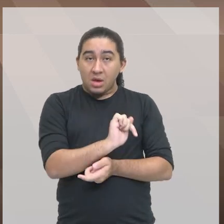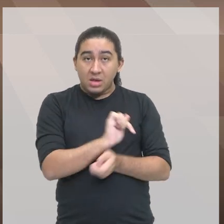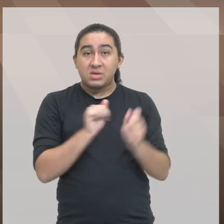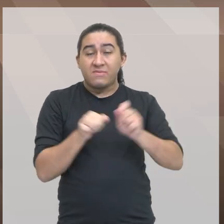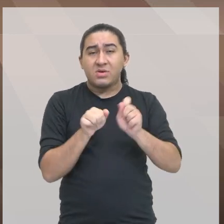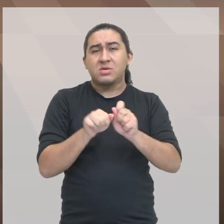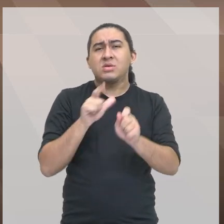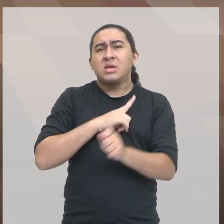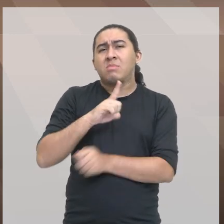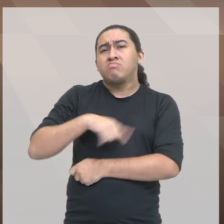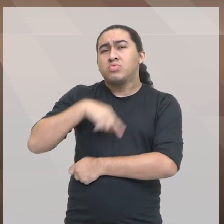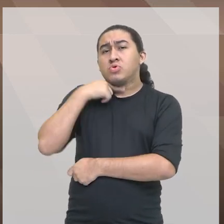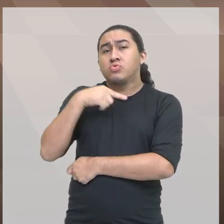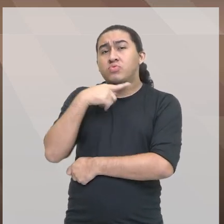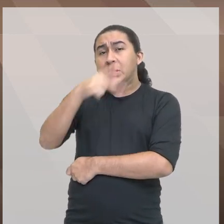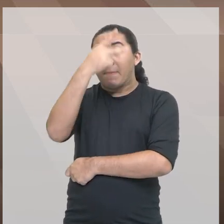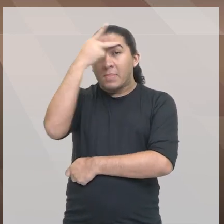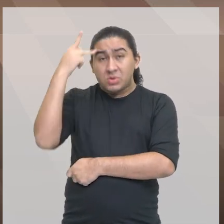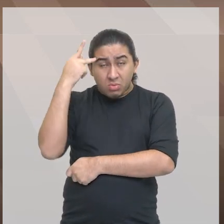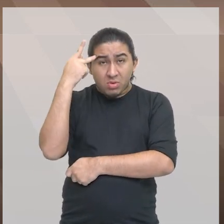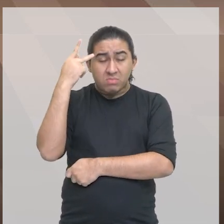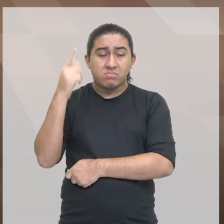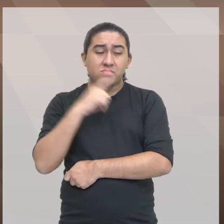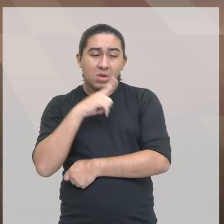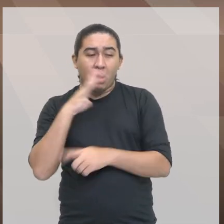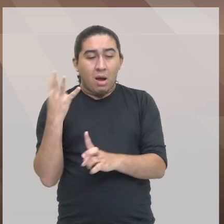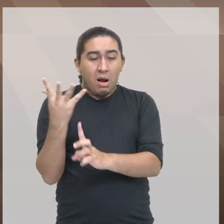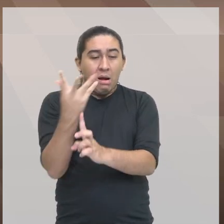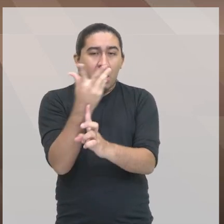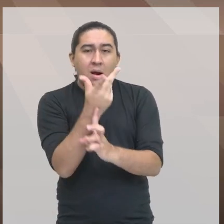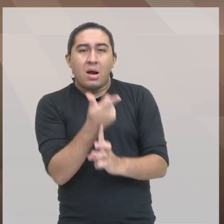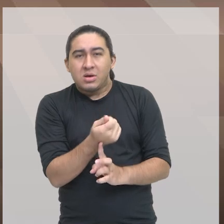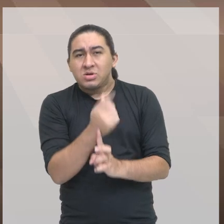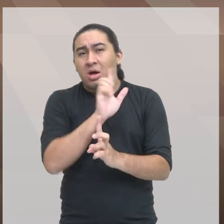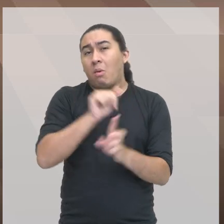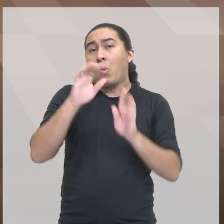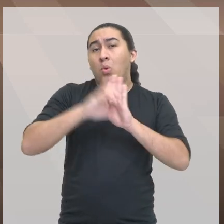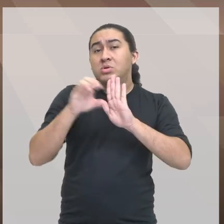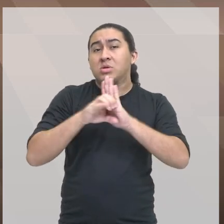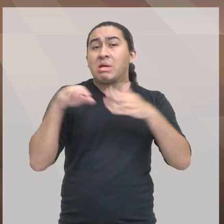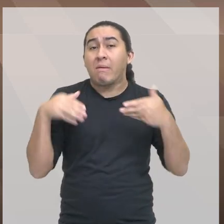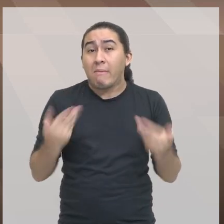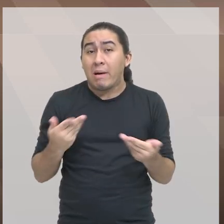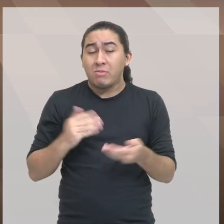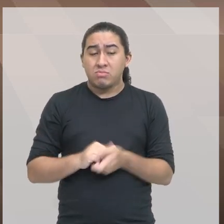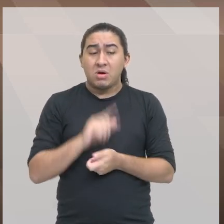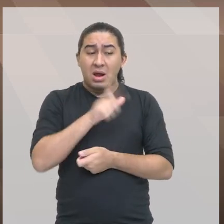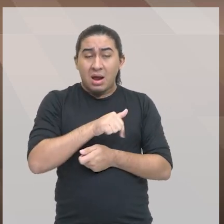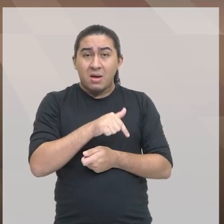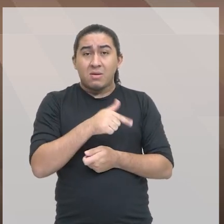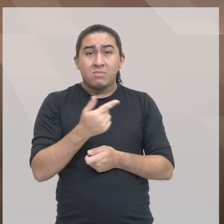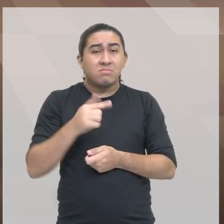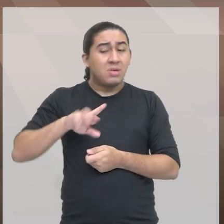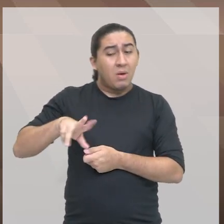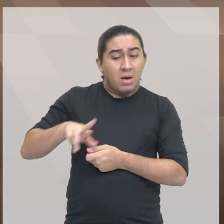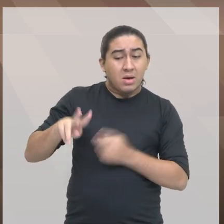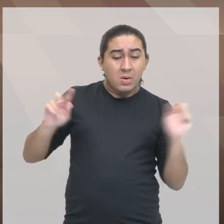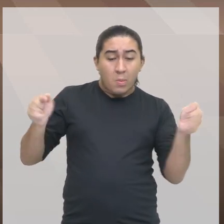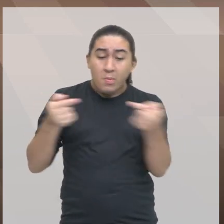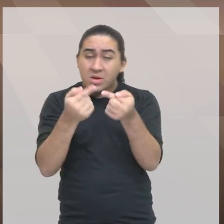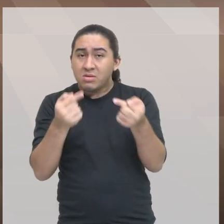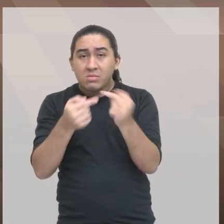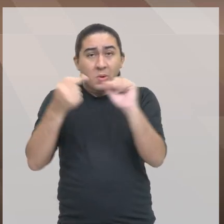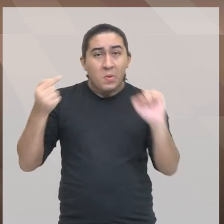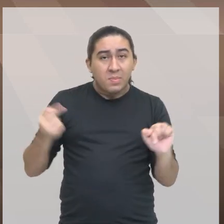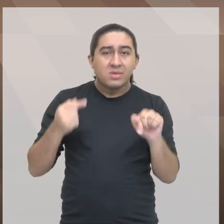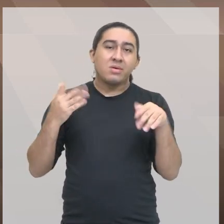ele questiona a arte, então ele questiona a definição de arte. Isso é arte ou não é? Então,